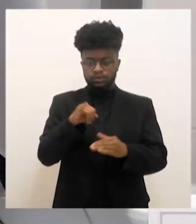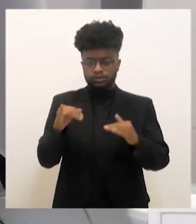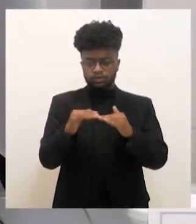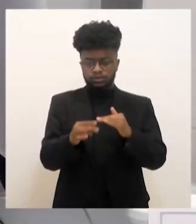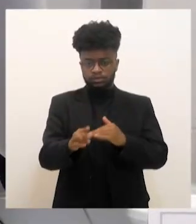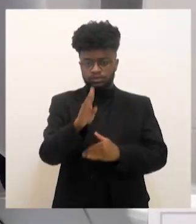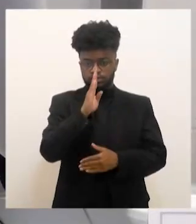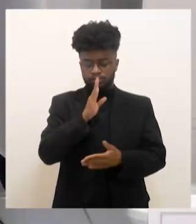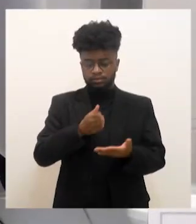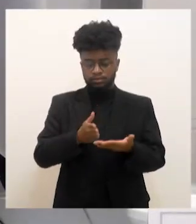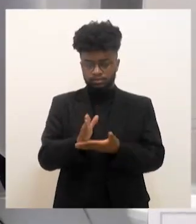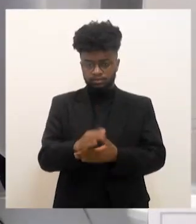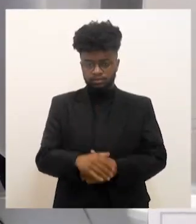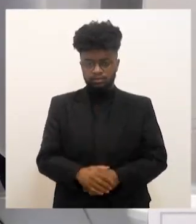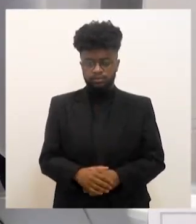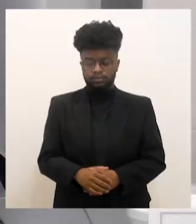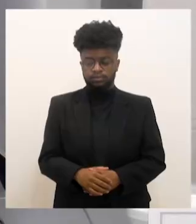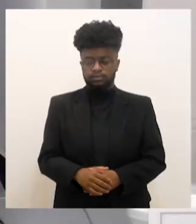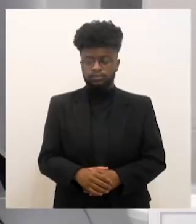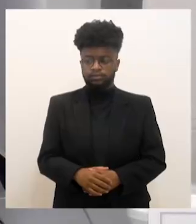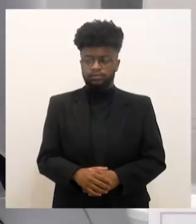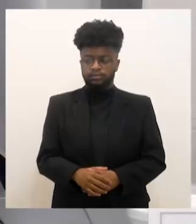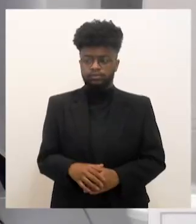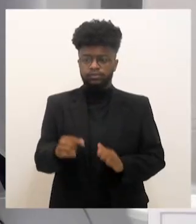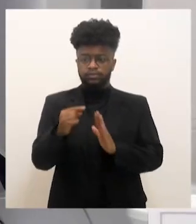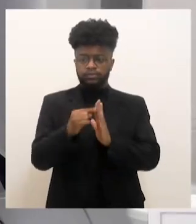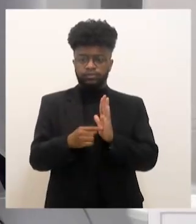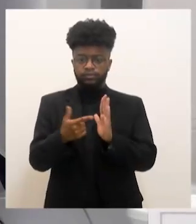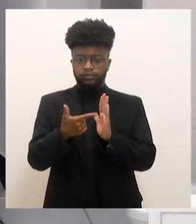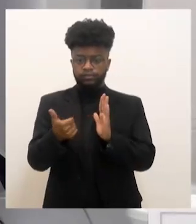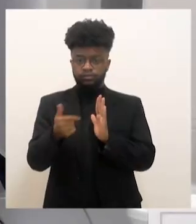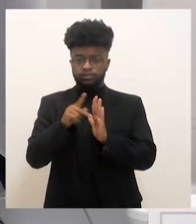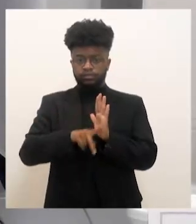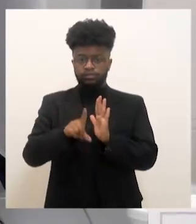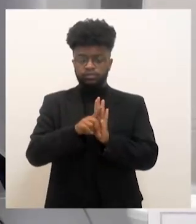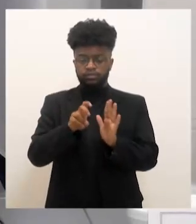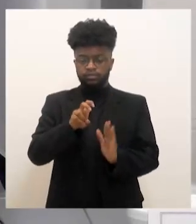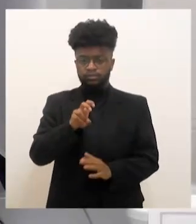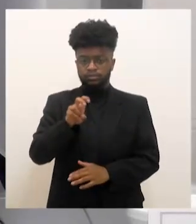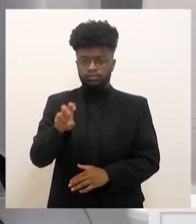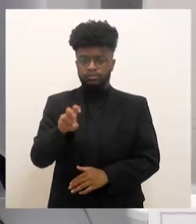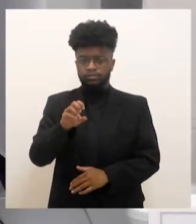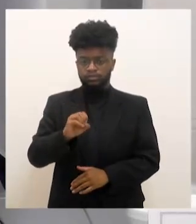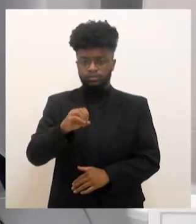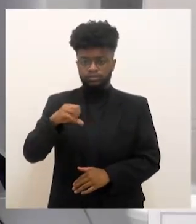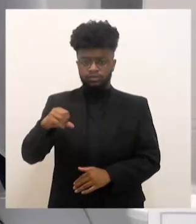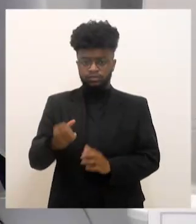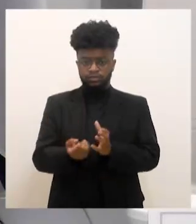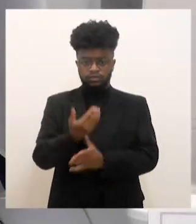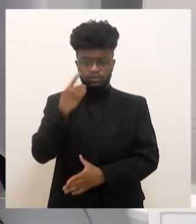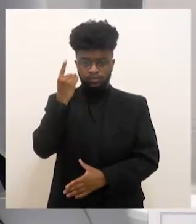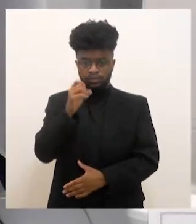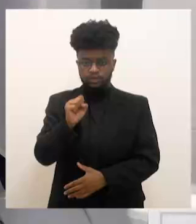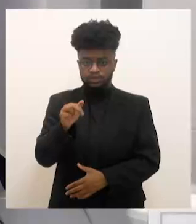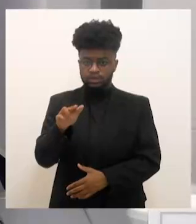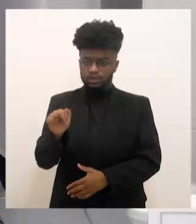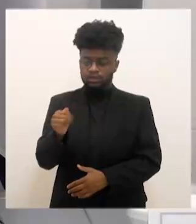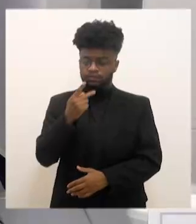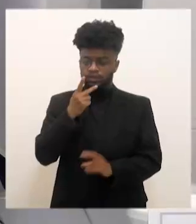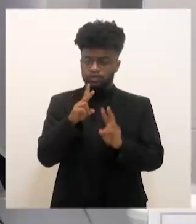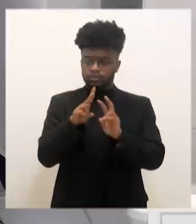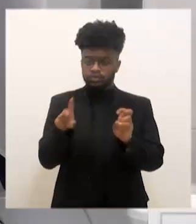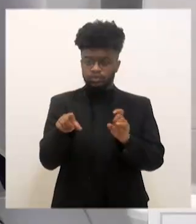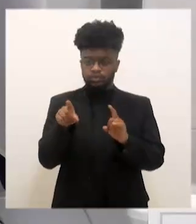que aprovam permaneçam como estão, aprovado. 21 da pauta, projeto de lei 5509 de 25, de autoria da deputada Sara Ponço, que dispõe sobre a vedação